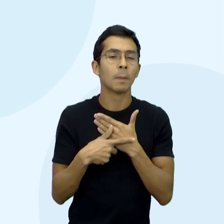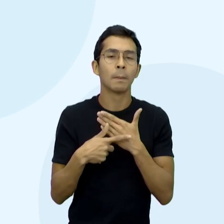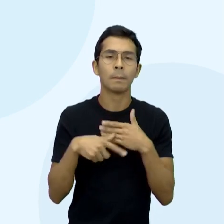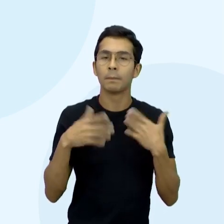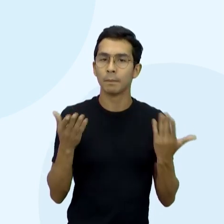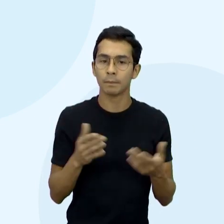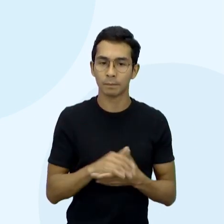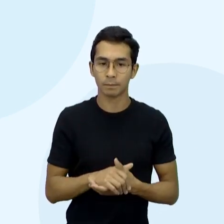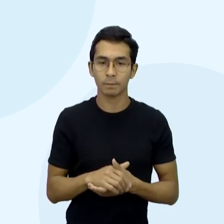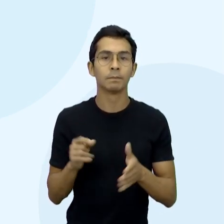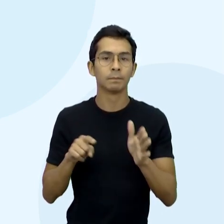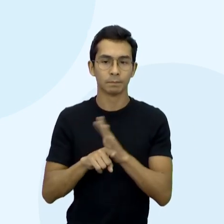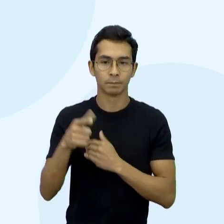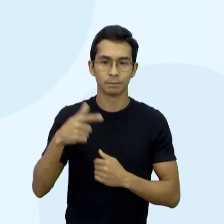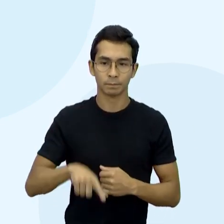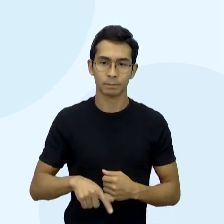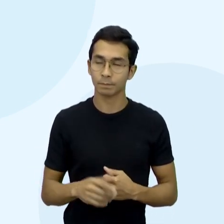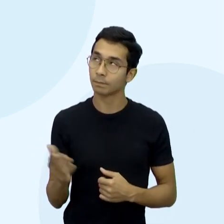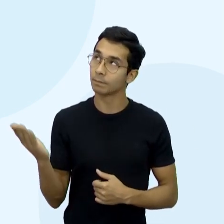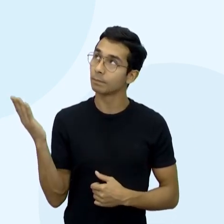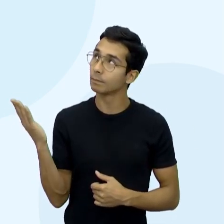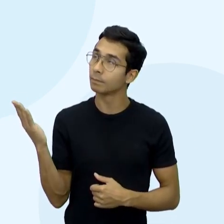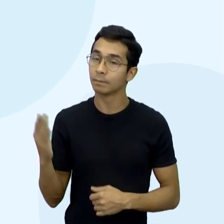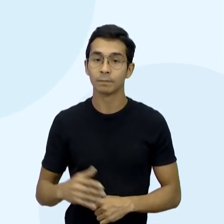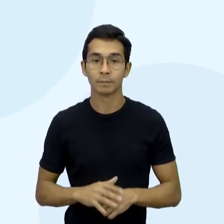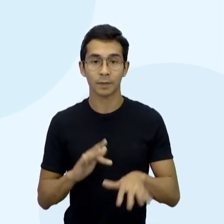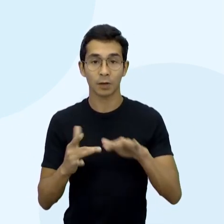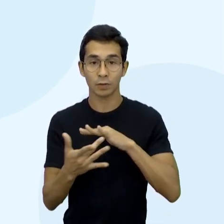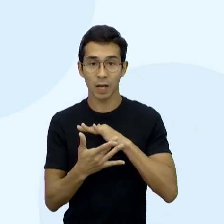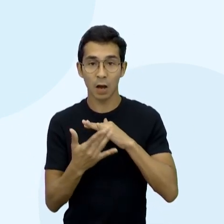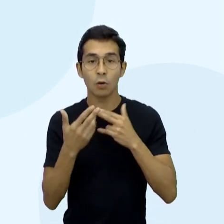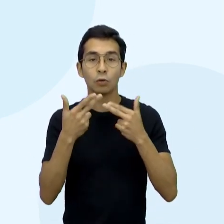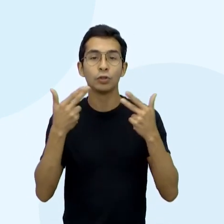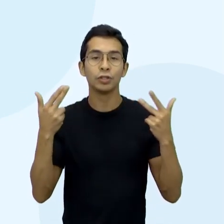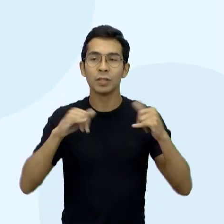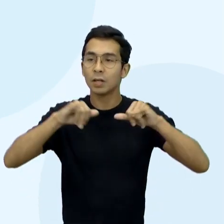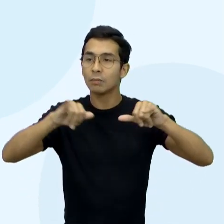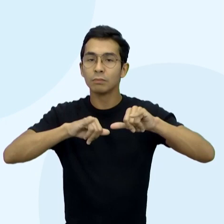Mais perguntas. Como as notícias circulam nas redes sociais?